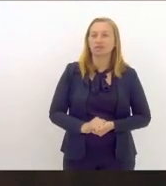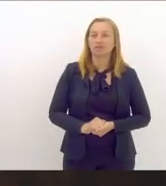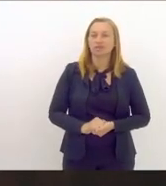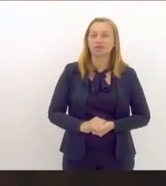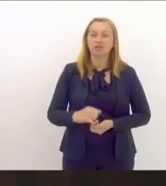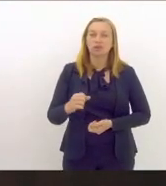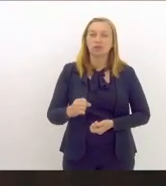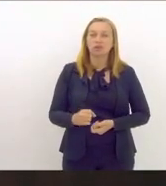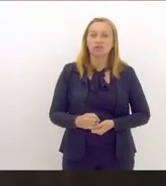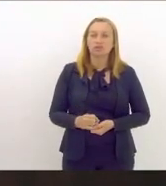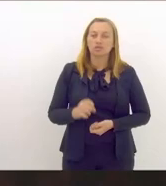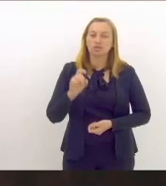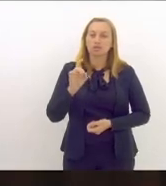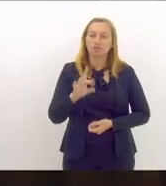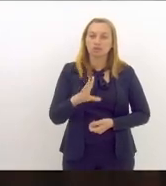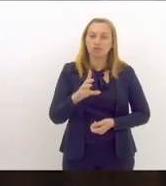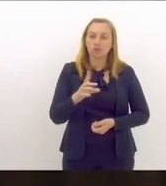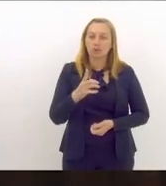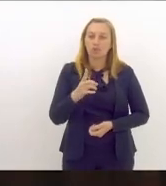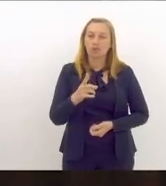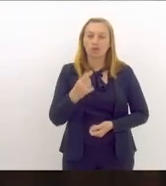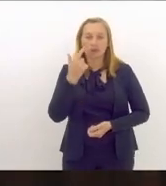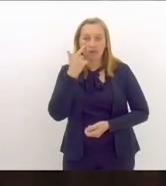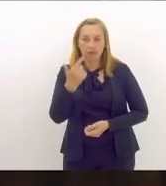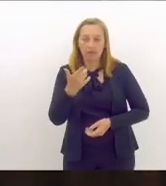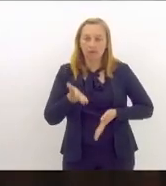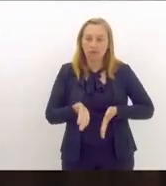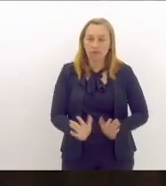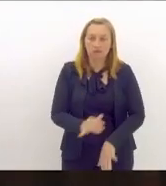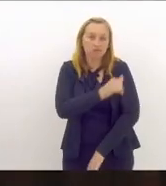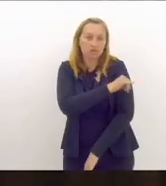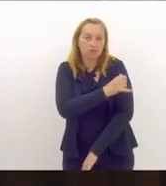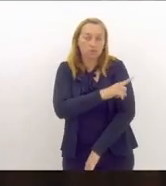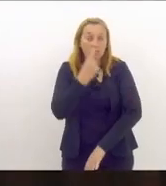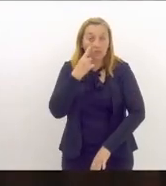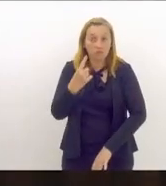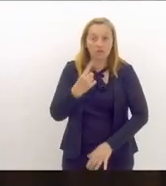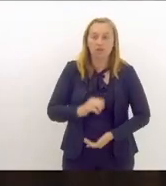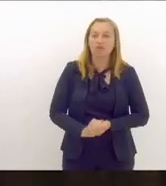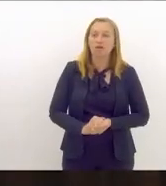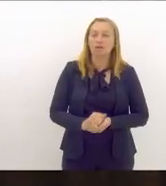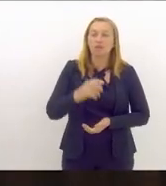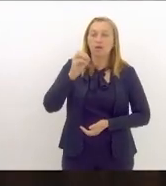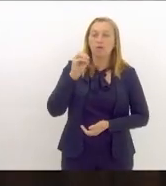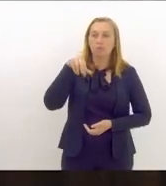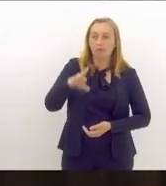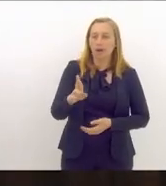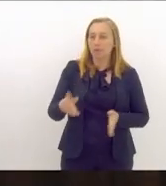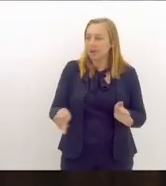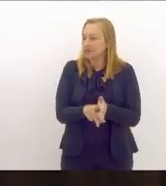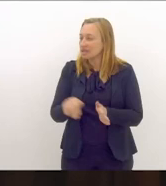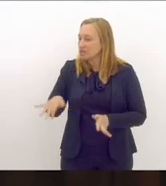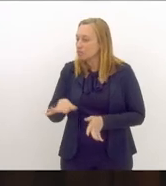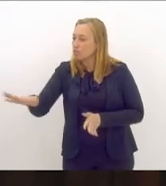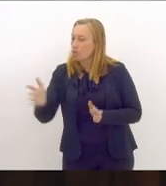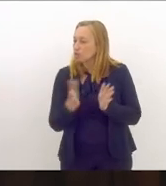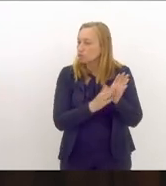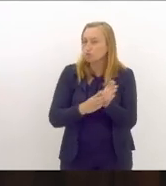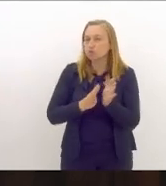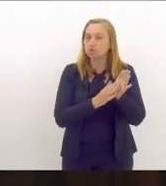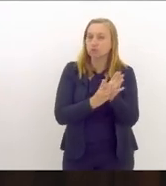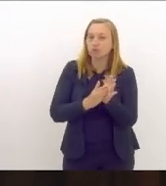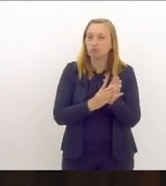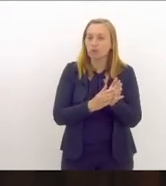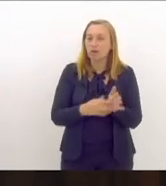só o DNA carioca suburbano pode entregar. Omar Monteiro Júnior é do morro, é do samba, é